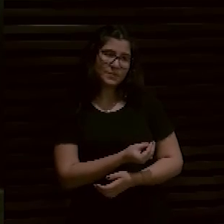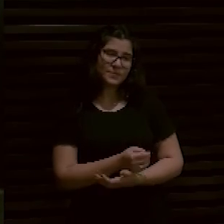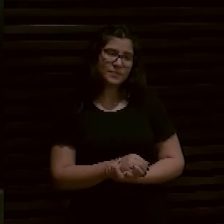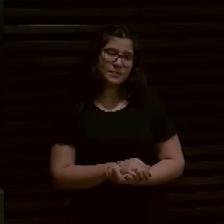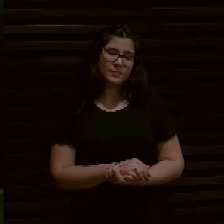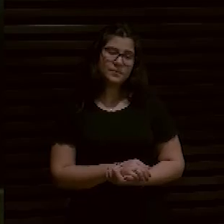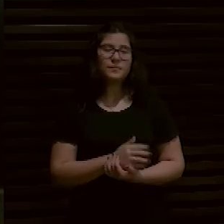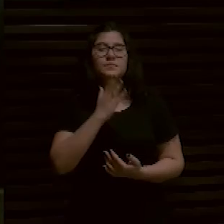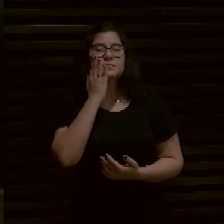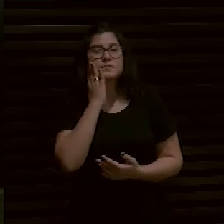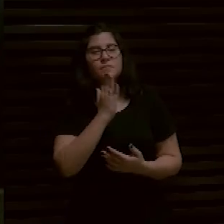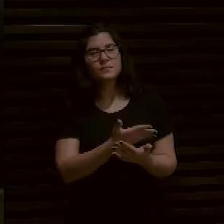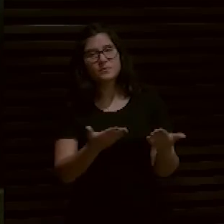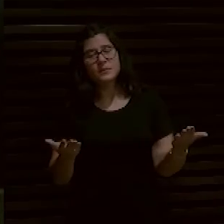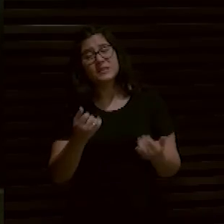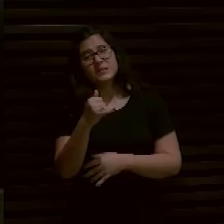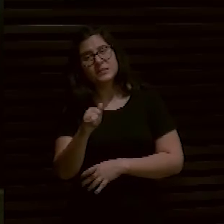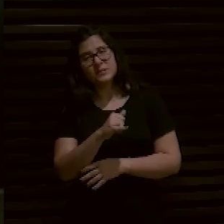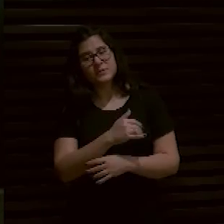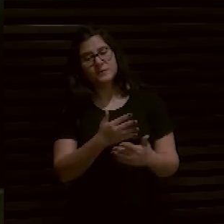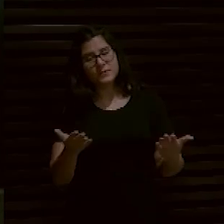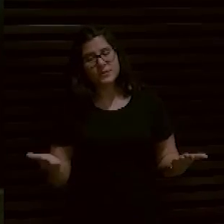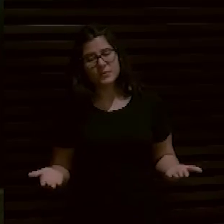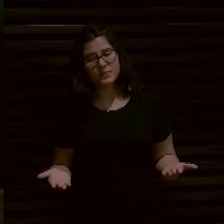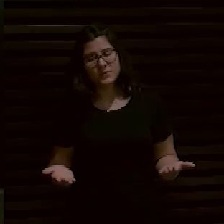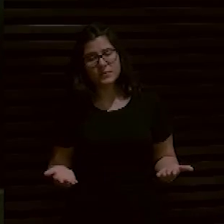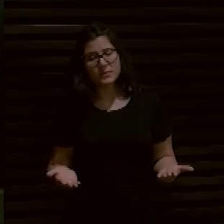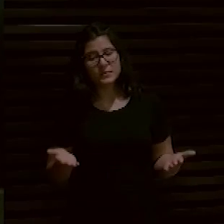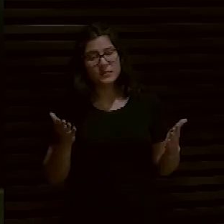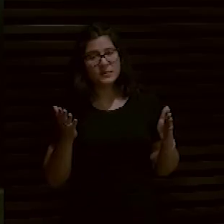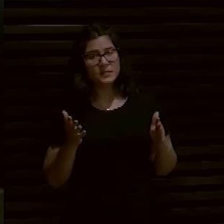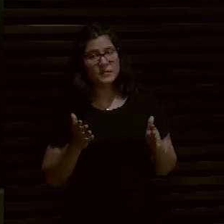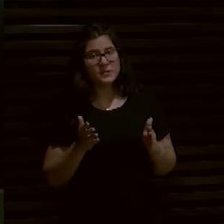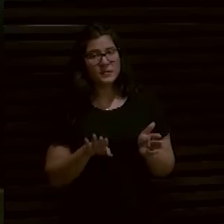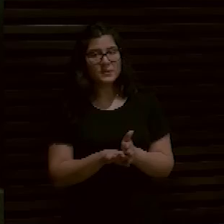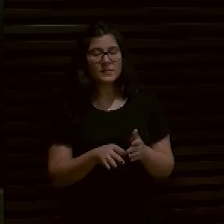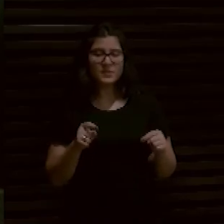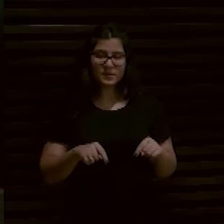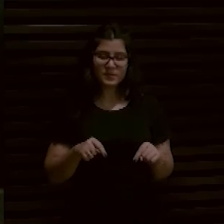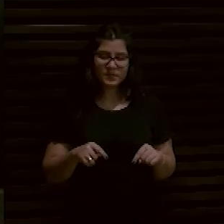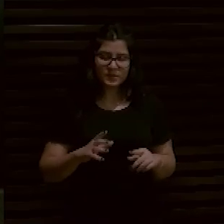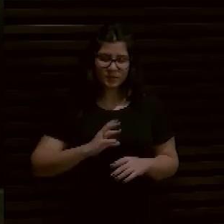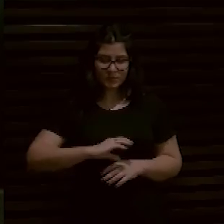E meu querido, se você, até aqui, é